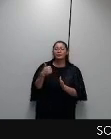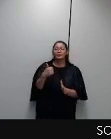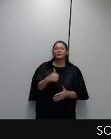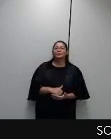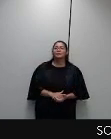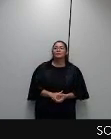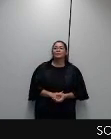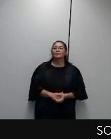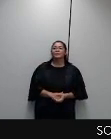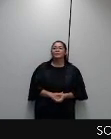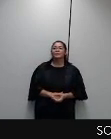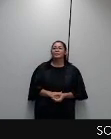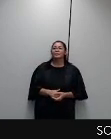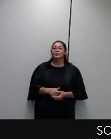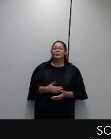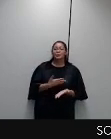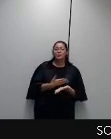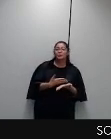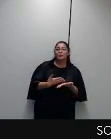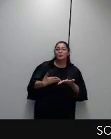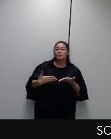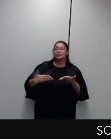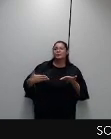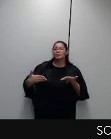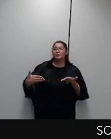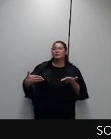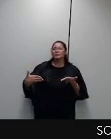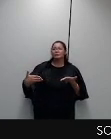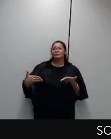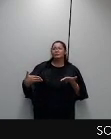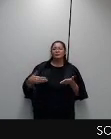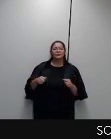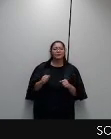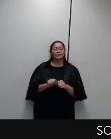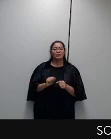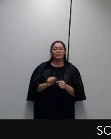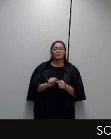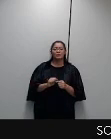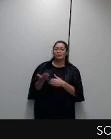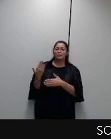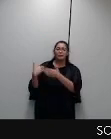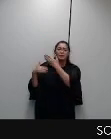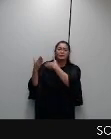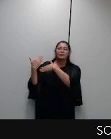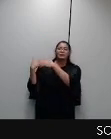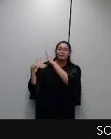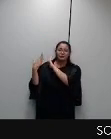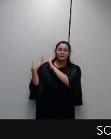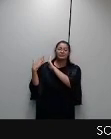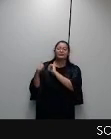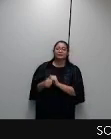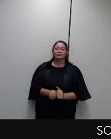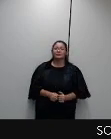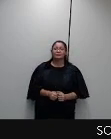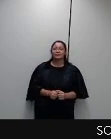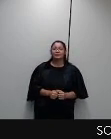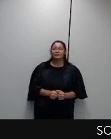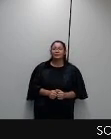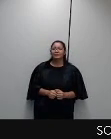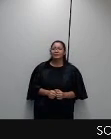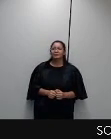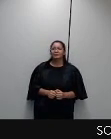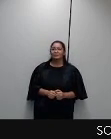ministrar por exatamente com os feitos que ficaram suspensos na assentada anterior o